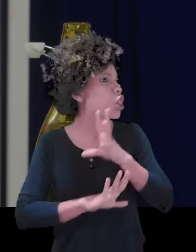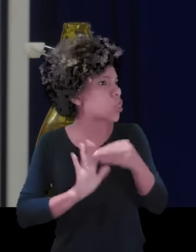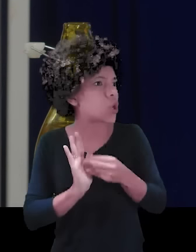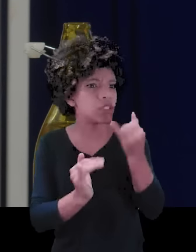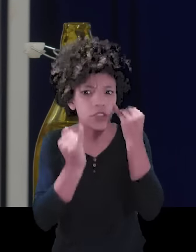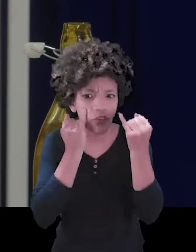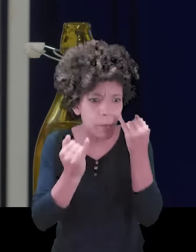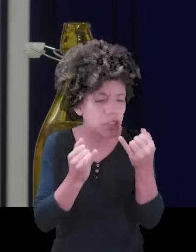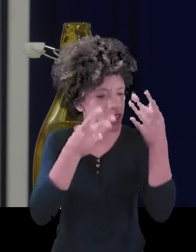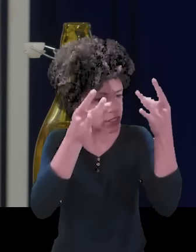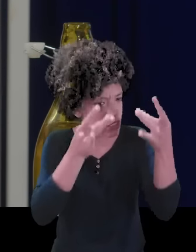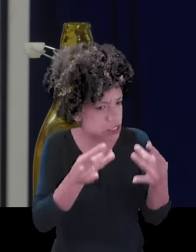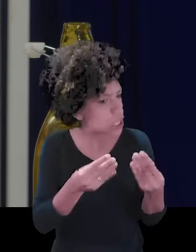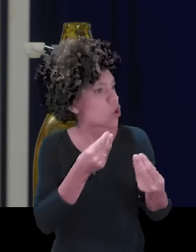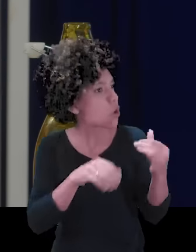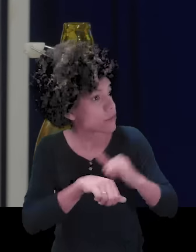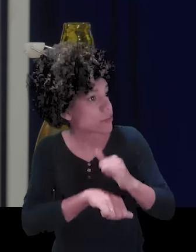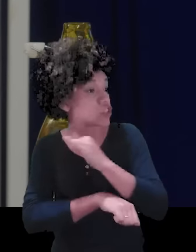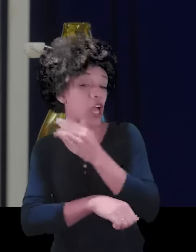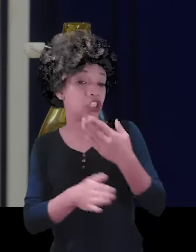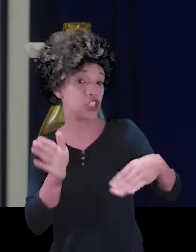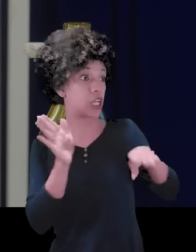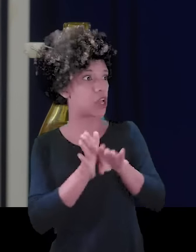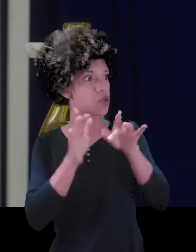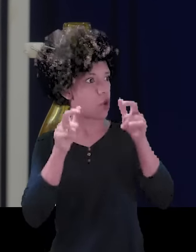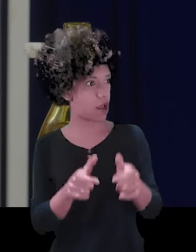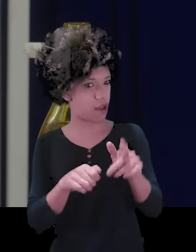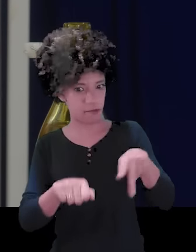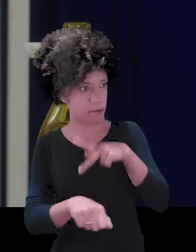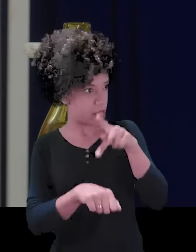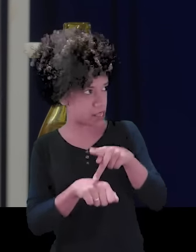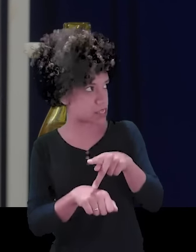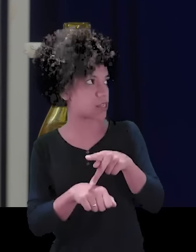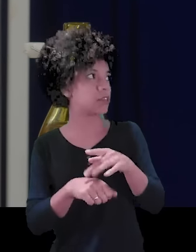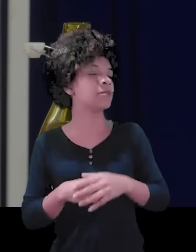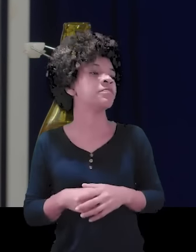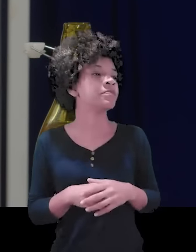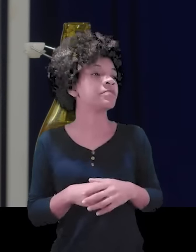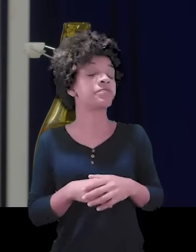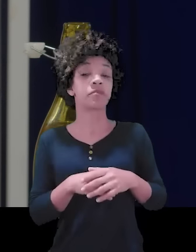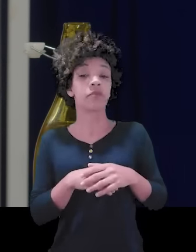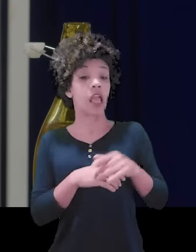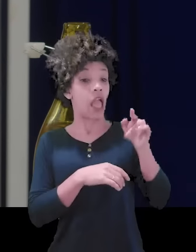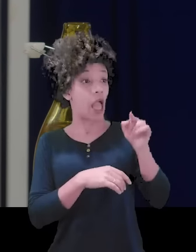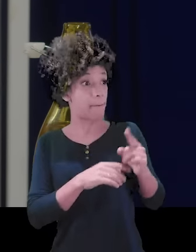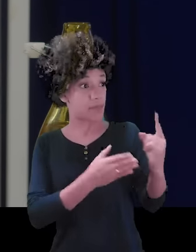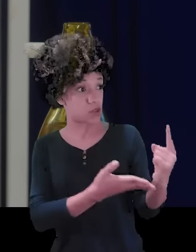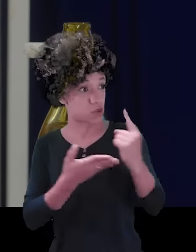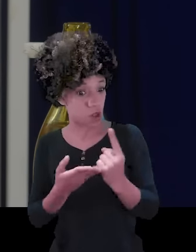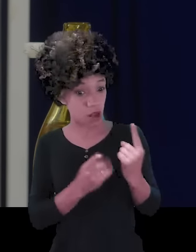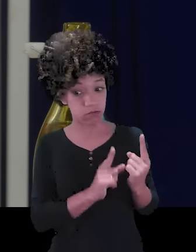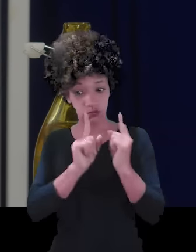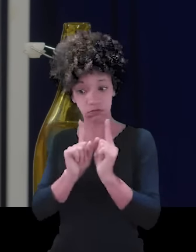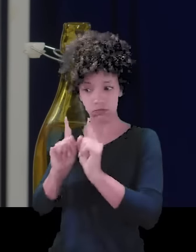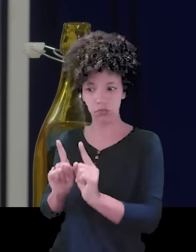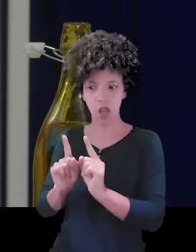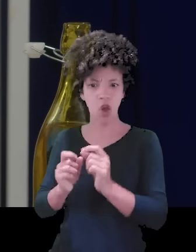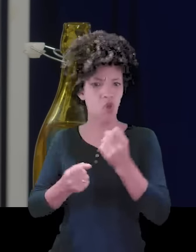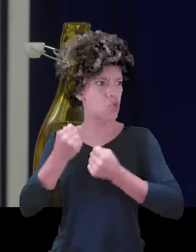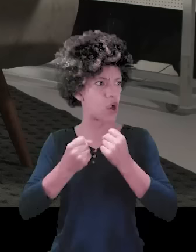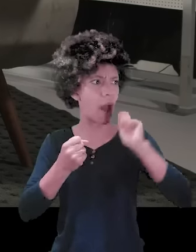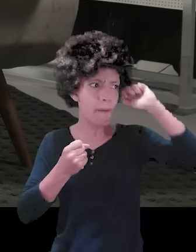todas as instruções para ela como fazer essa viagem chegando lá é a pessoa que pegou ela ela entrou numa van